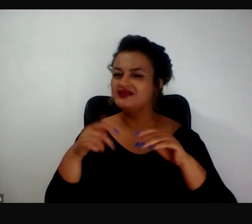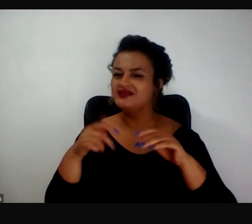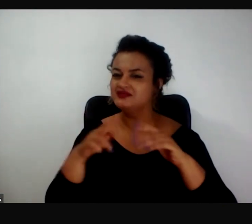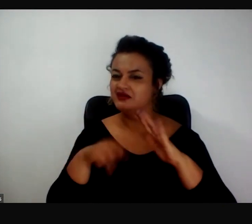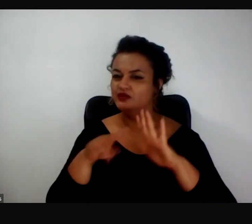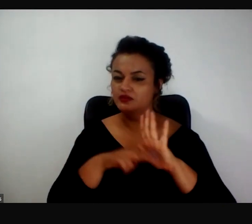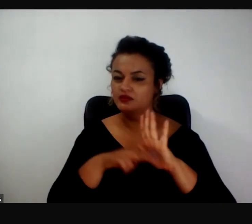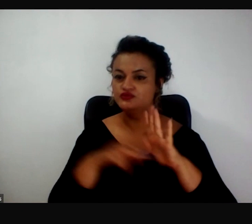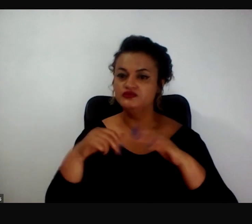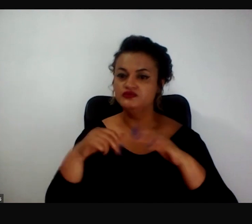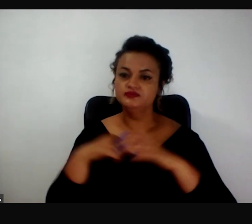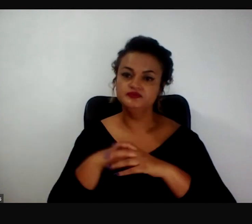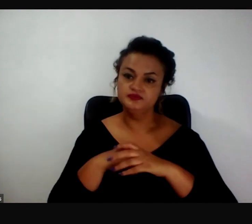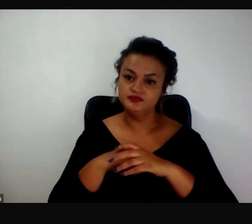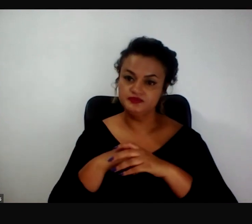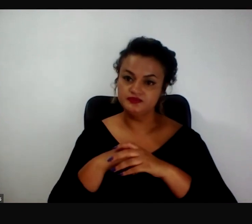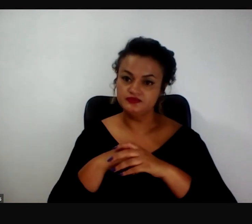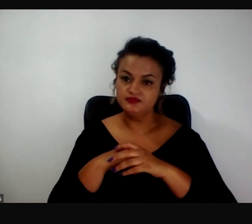e